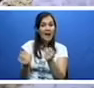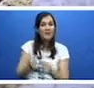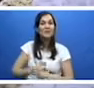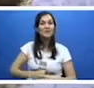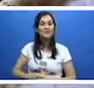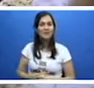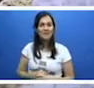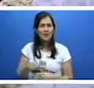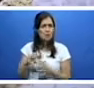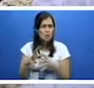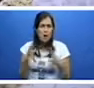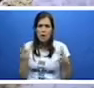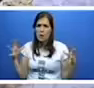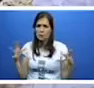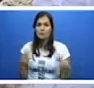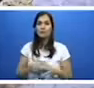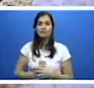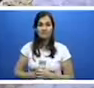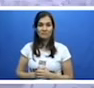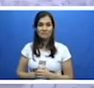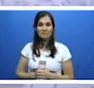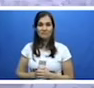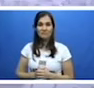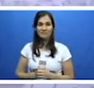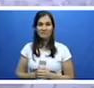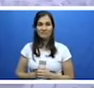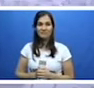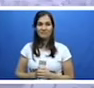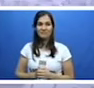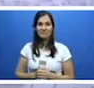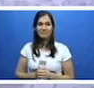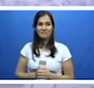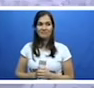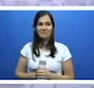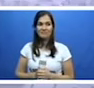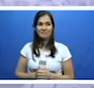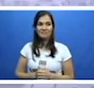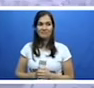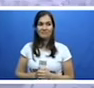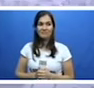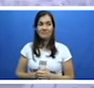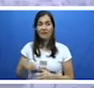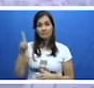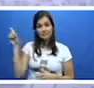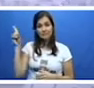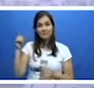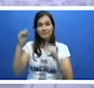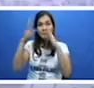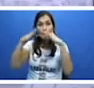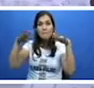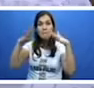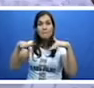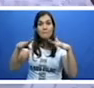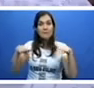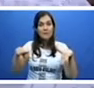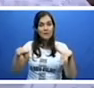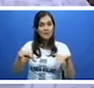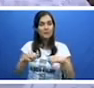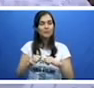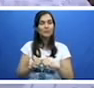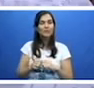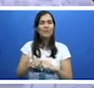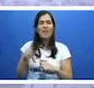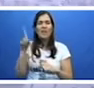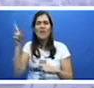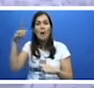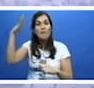alto aqui essa essa entrada é bom o pinheiro-do-paraná talvez seja a gimnospermas mais